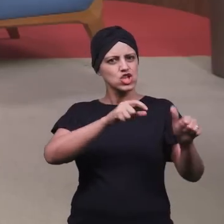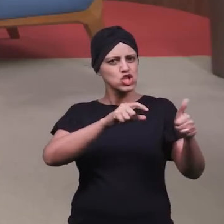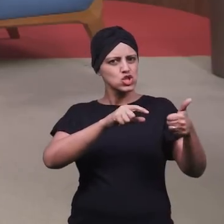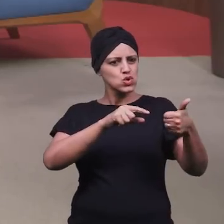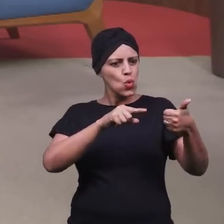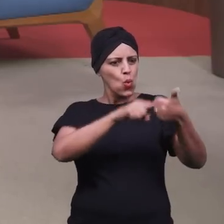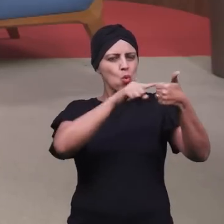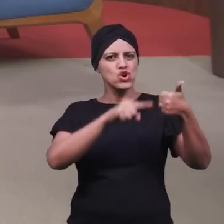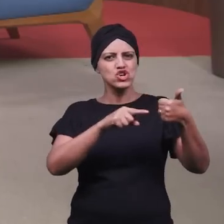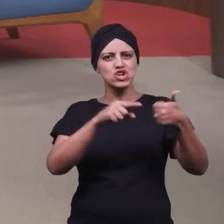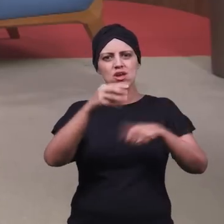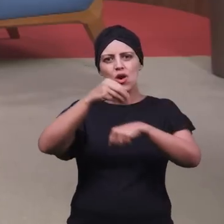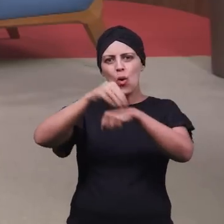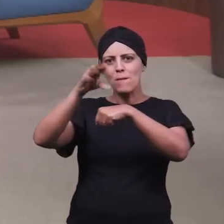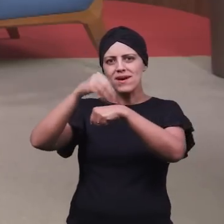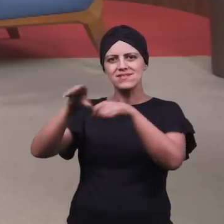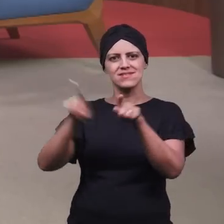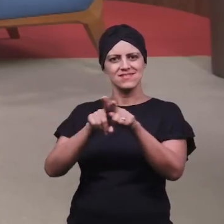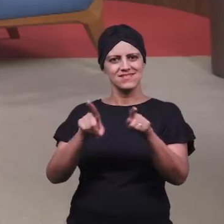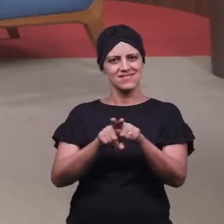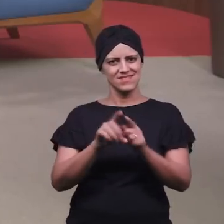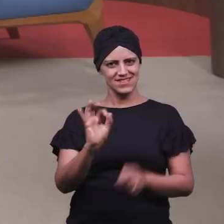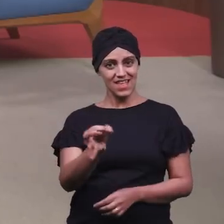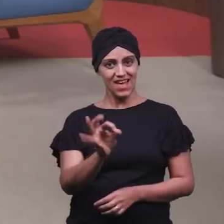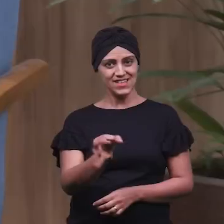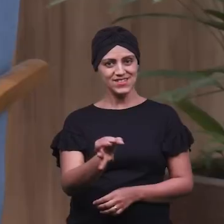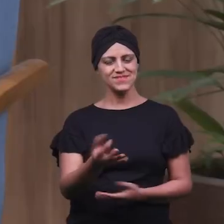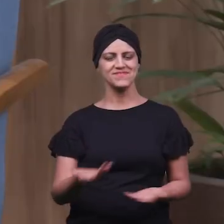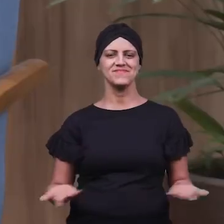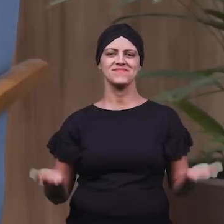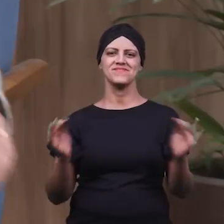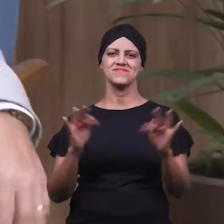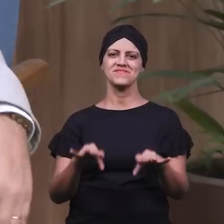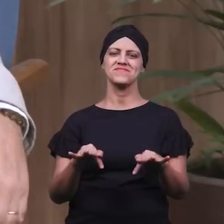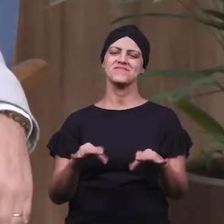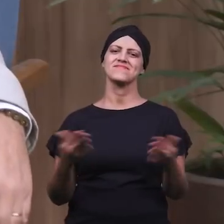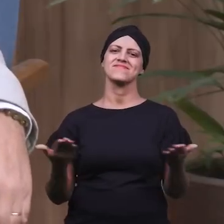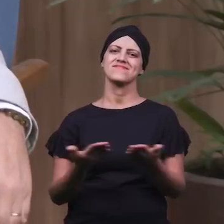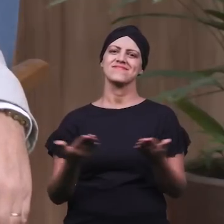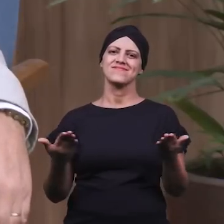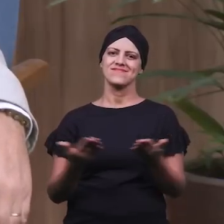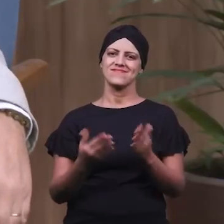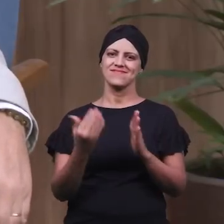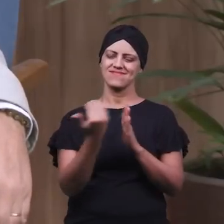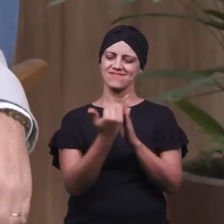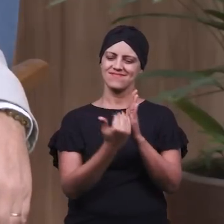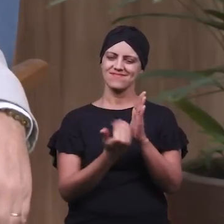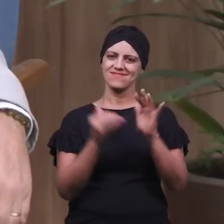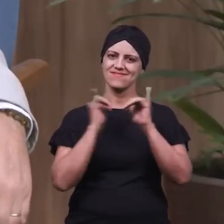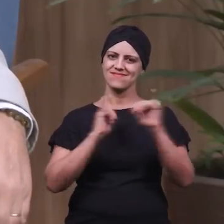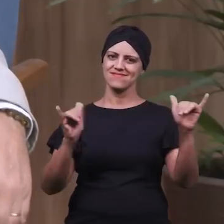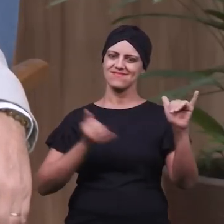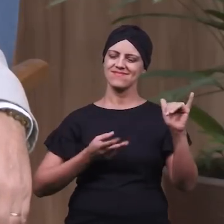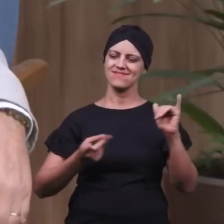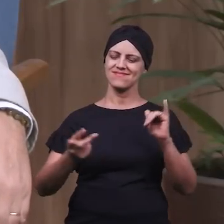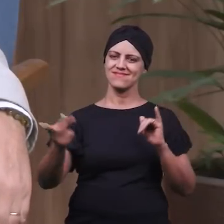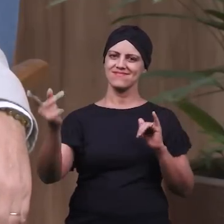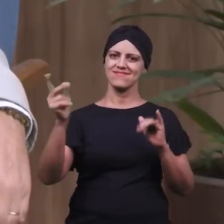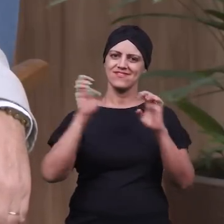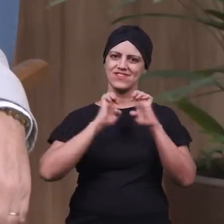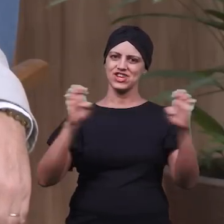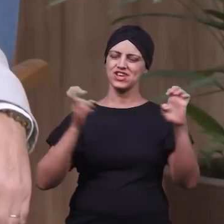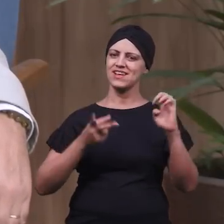inscrever, curte e compartilha o nosso conteúdo, tá certo? E assim chegamos ao final de mais uma edição do programa Anunciando o